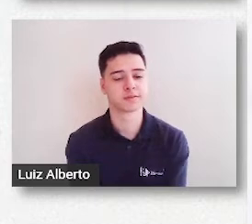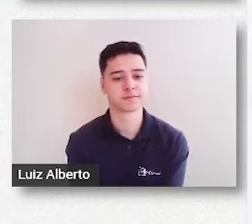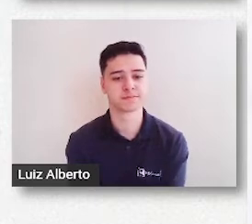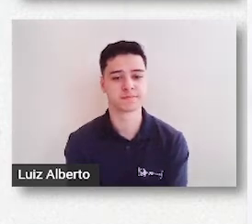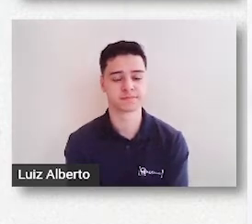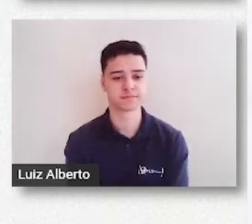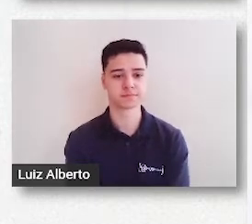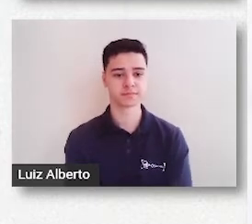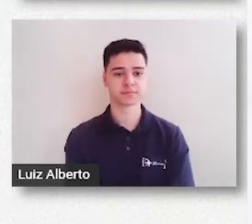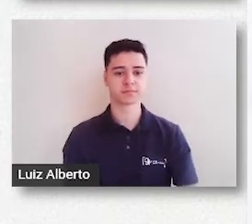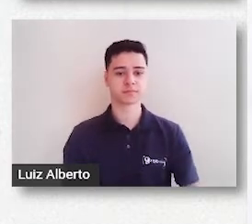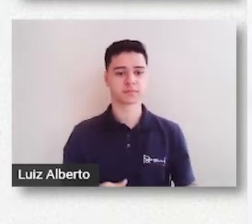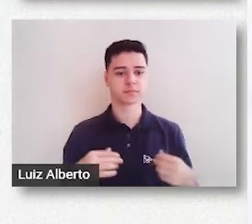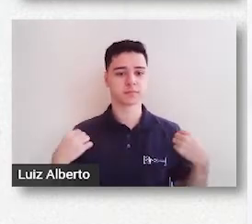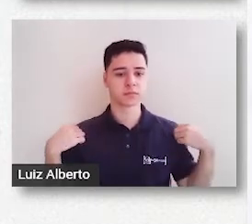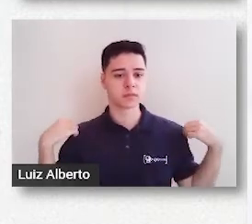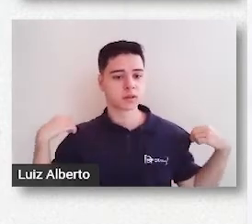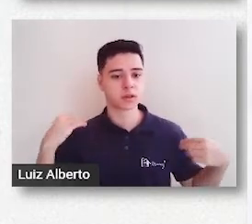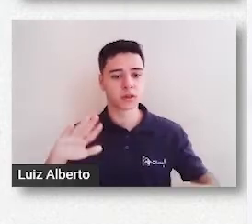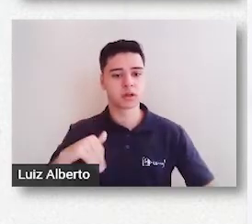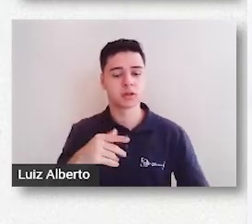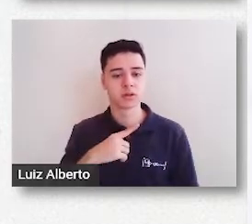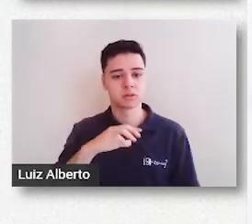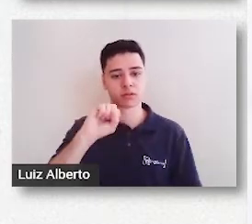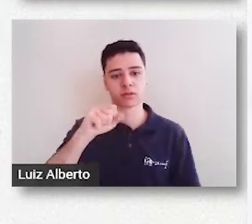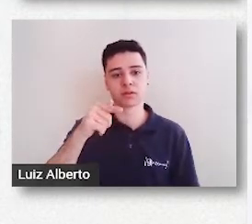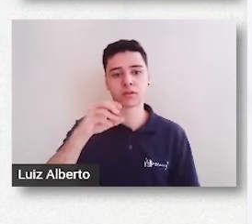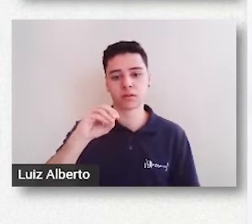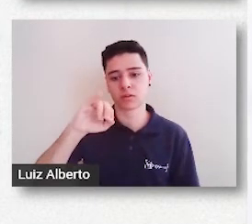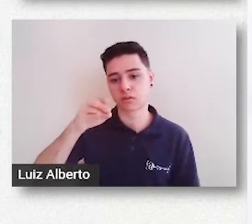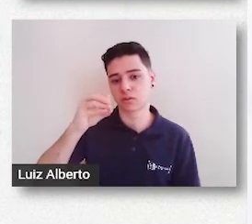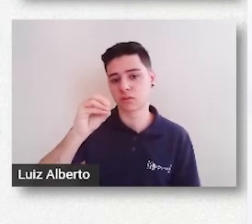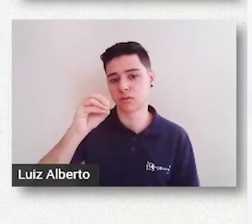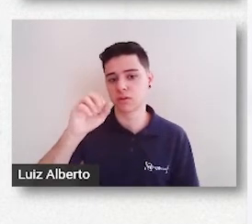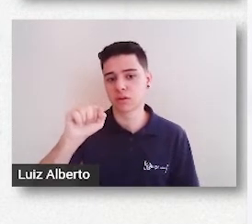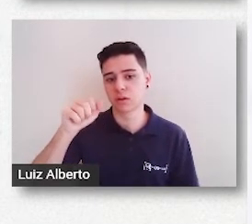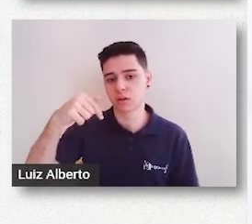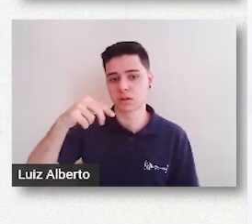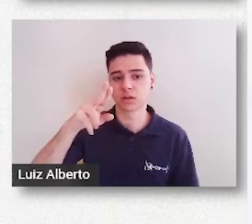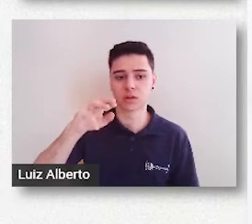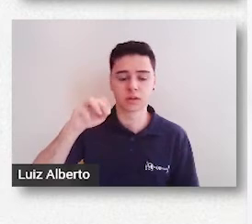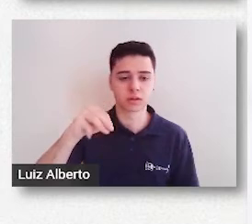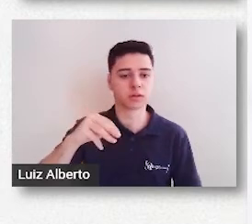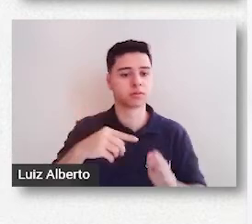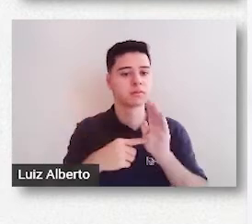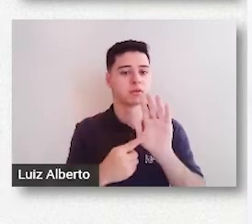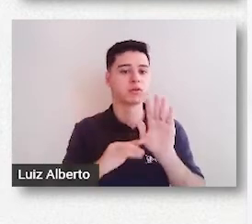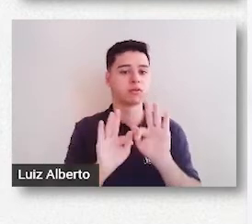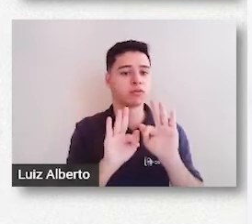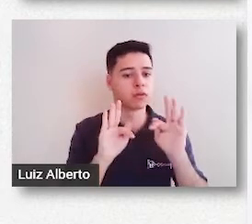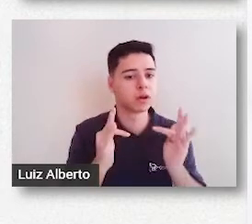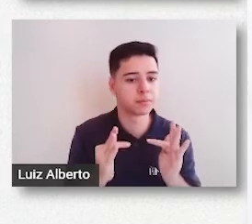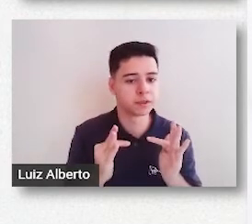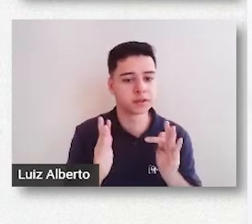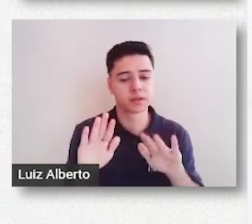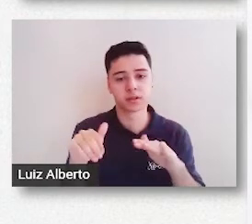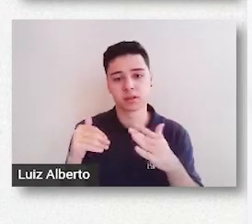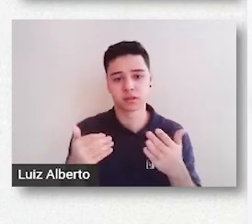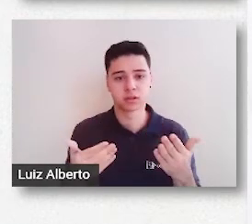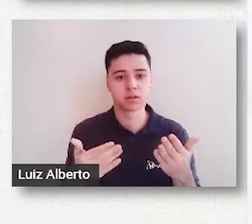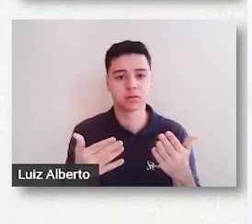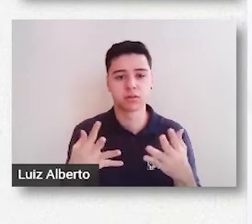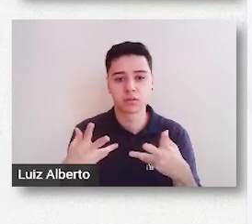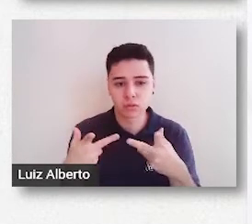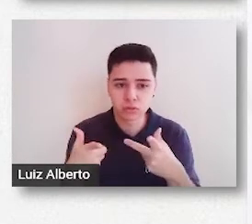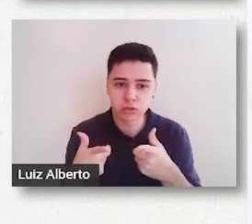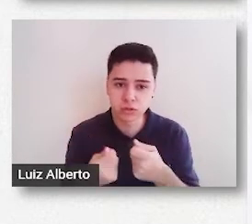nós temos São Joaquim representado com a família, com Ana e Maria, tá bom? Essa devoção, né, gente, como eu falei para